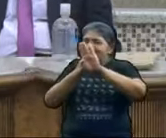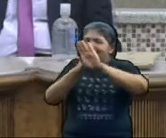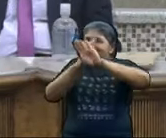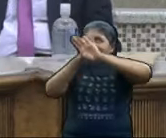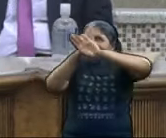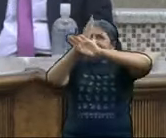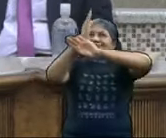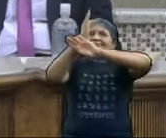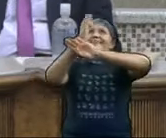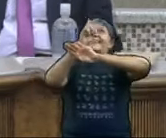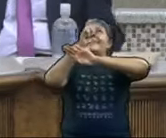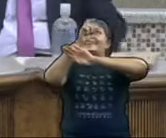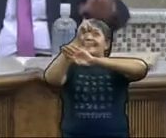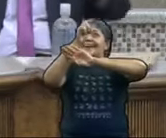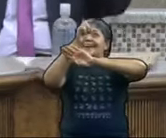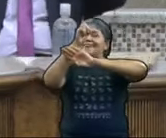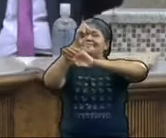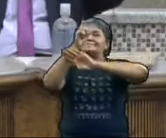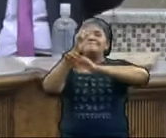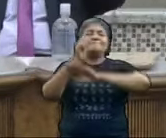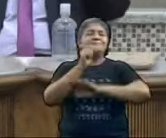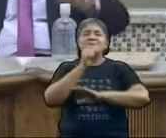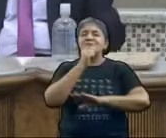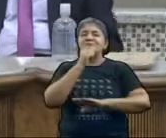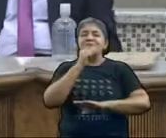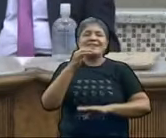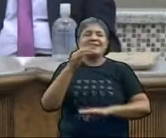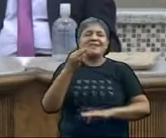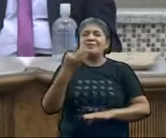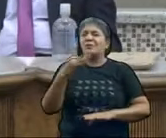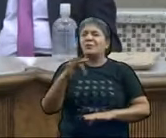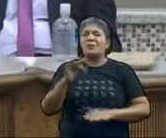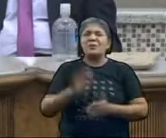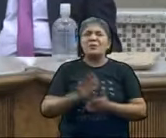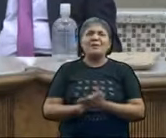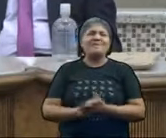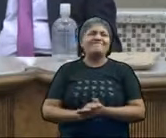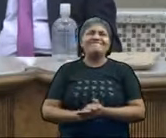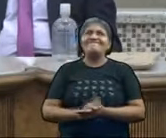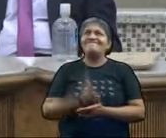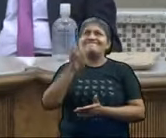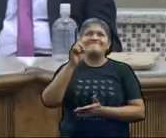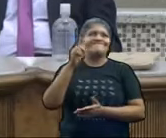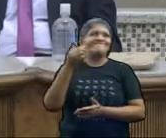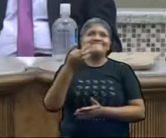lá não haverá mais todo tipo de dor.